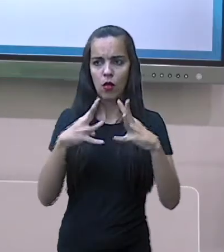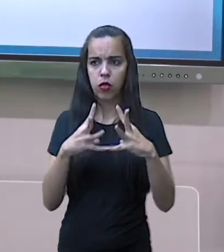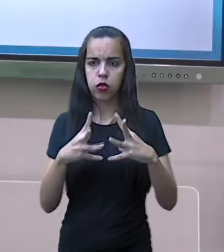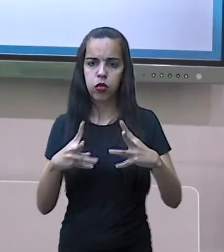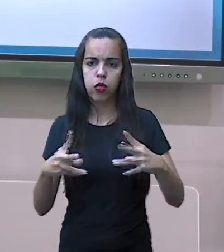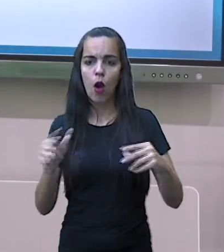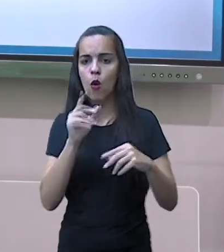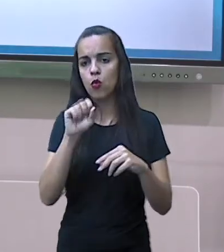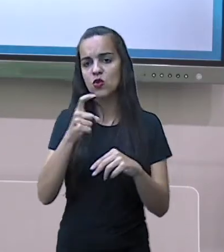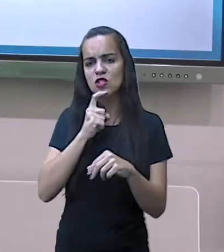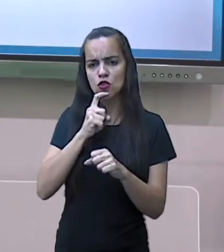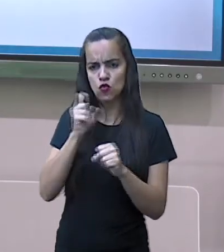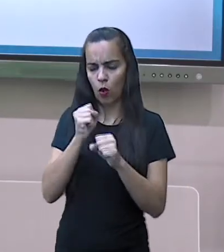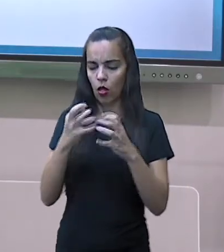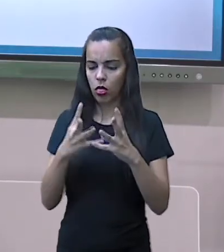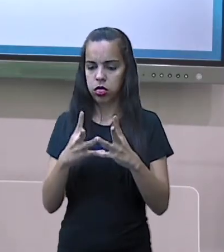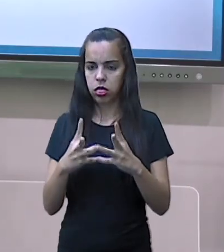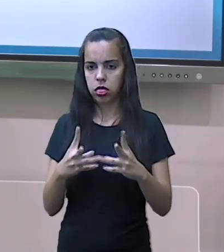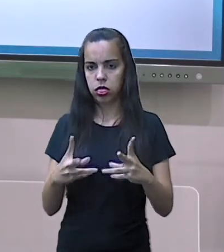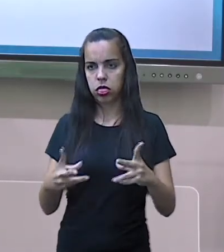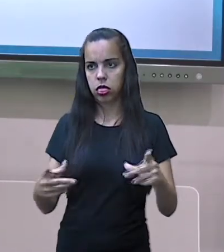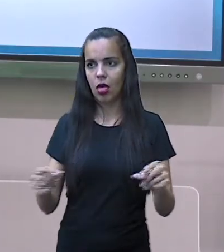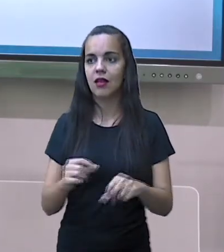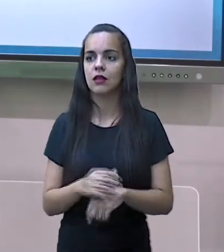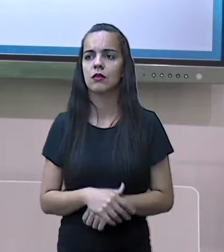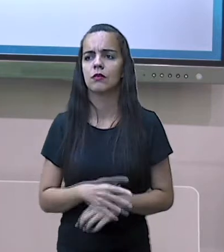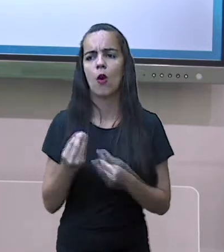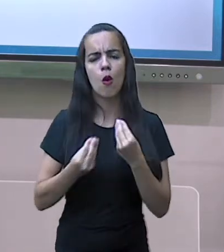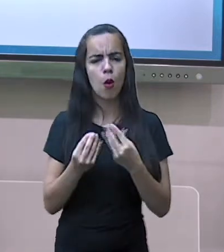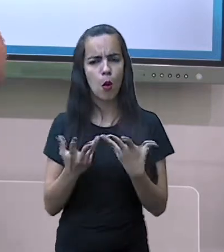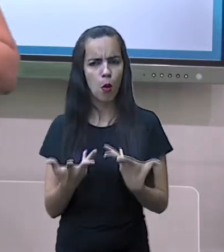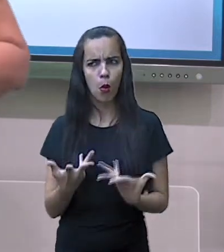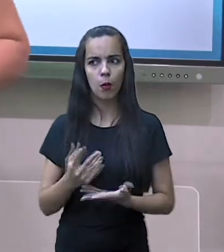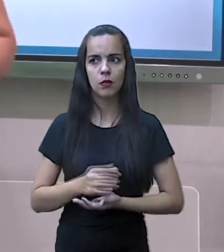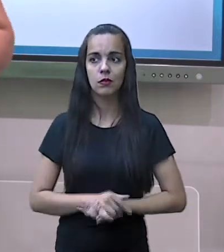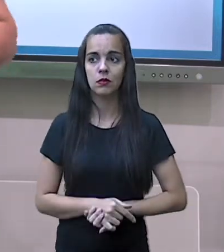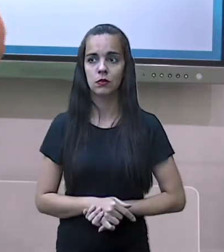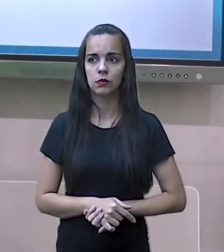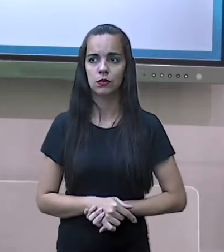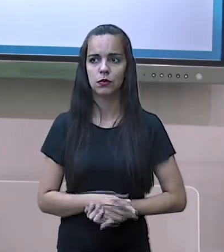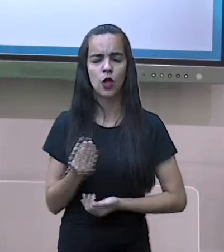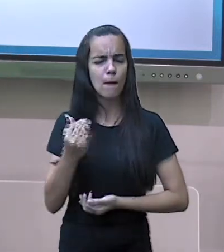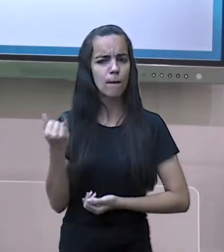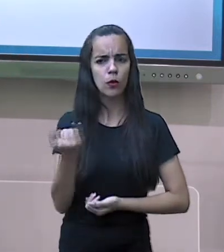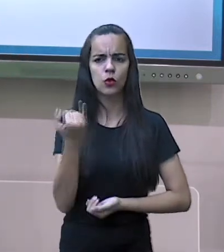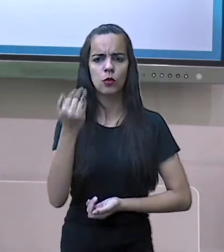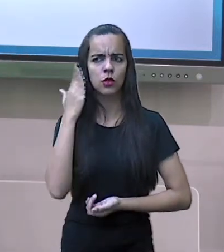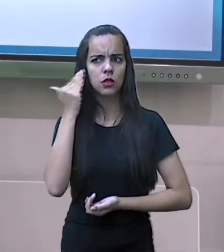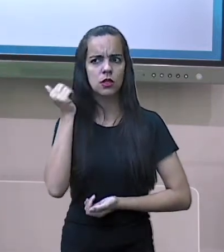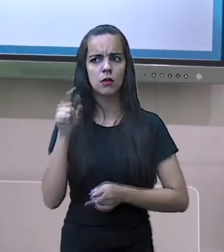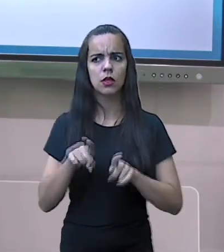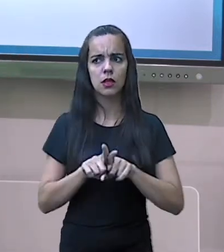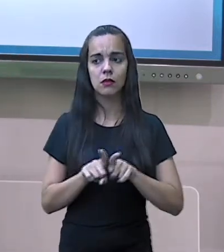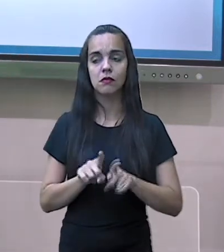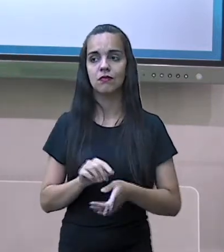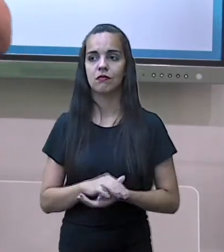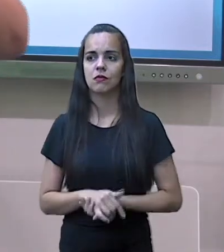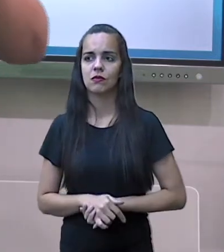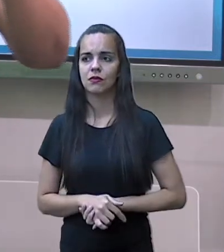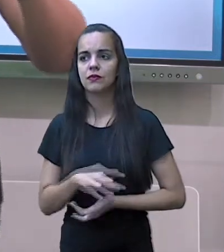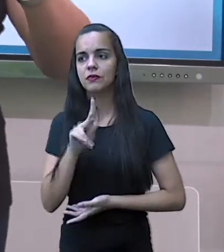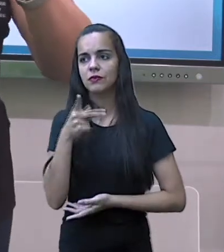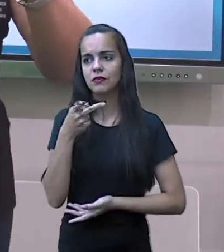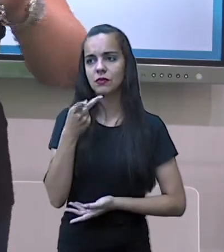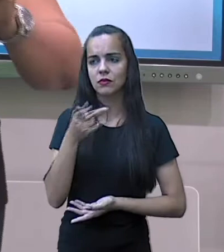É importante a gente entender isso. Por que é importante? Que aí